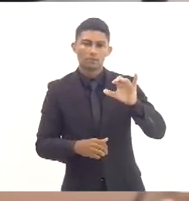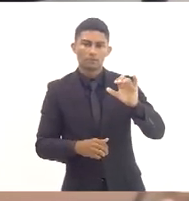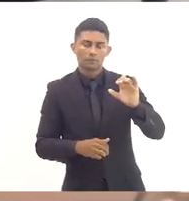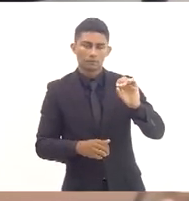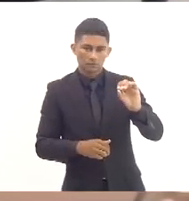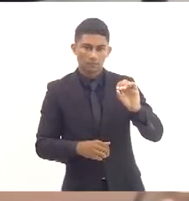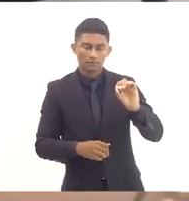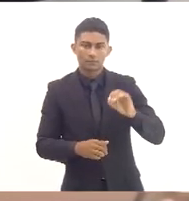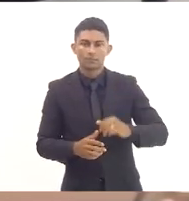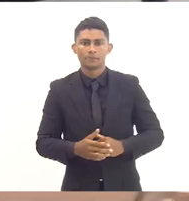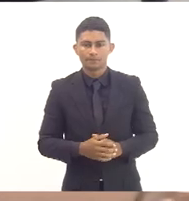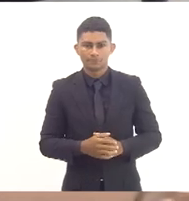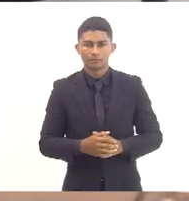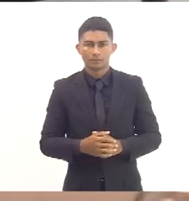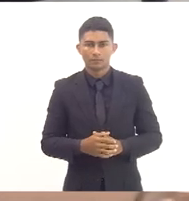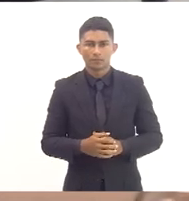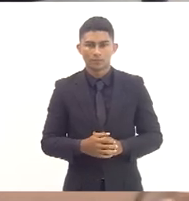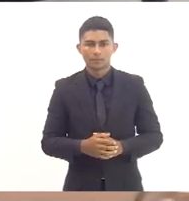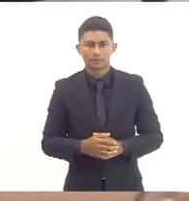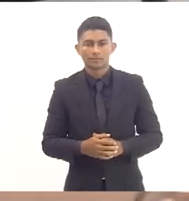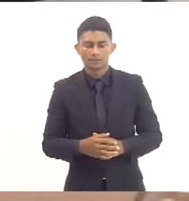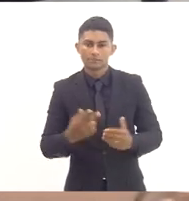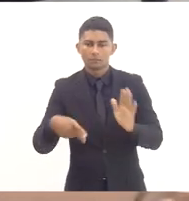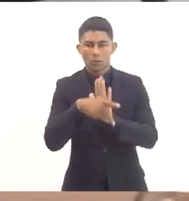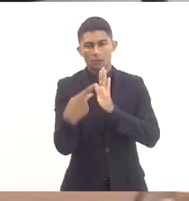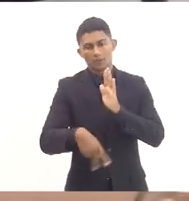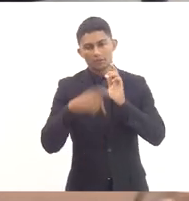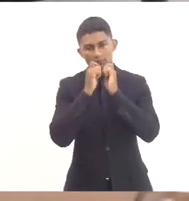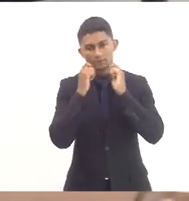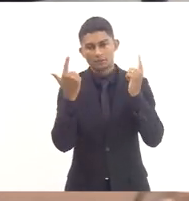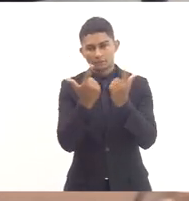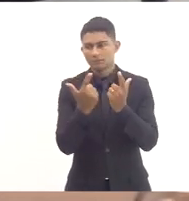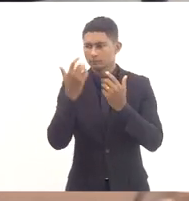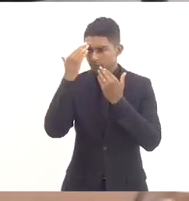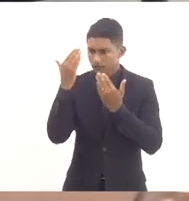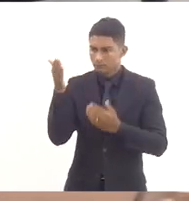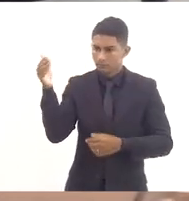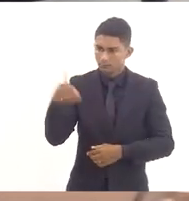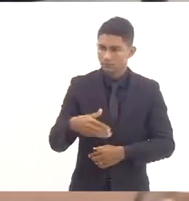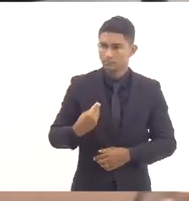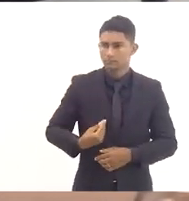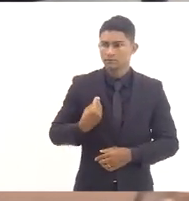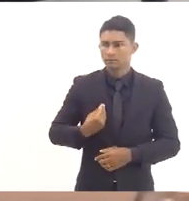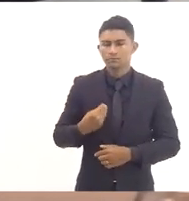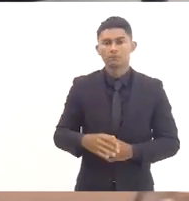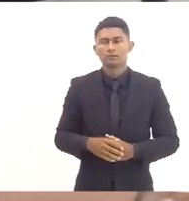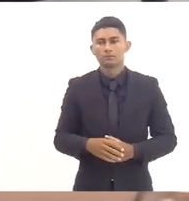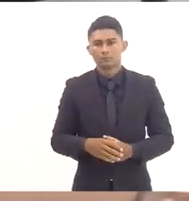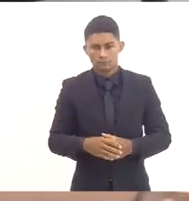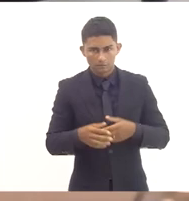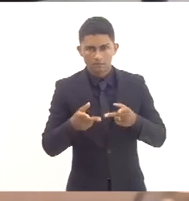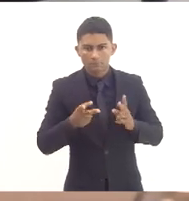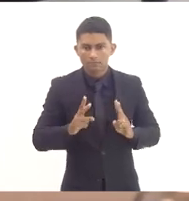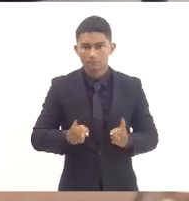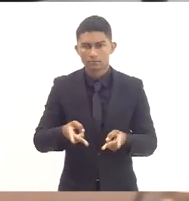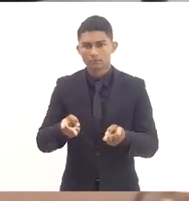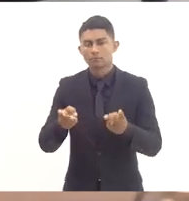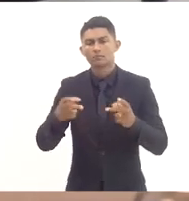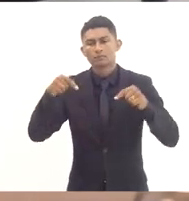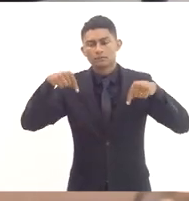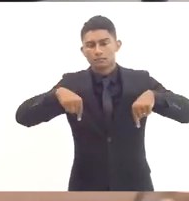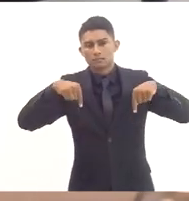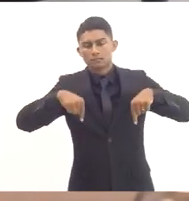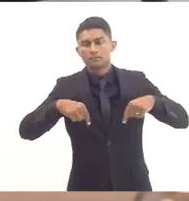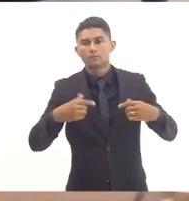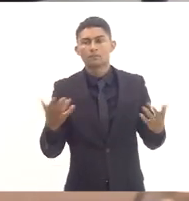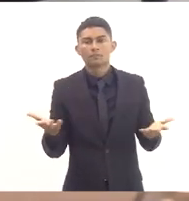Márcio Pacheco Deputado Márcio Pacheco da alerj obrigado pela presença e dando continuidade à nossa palestra